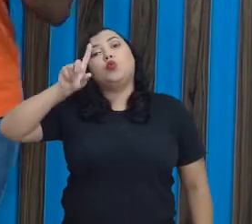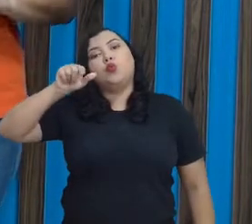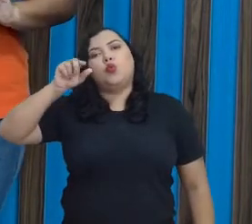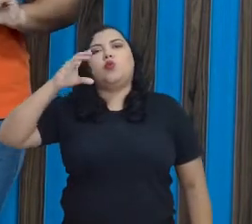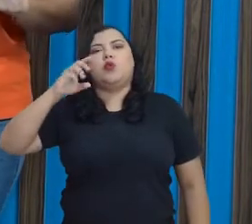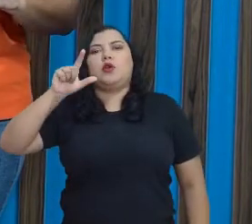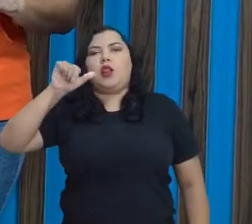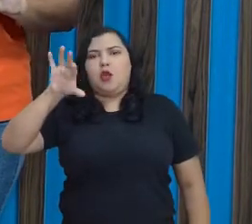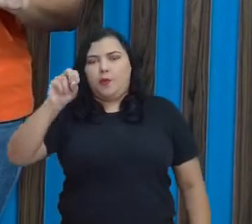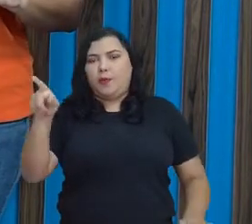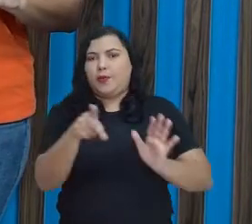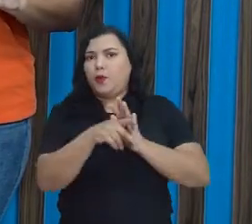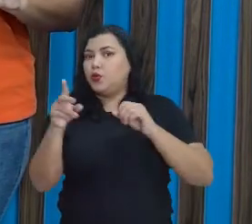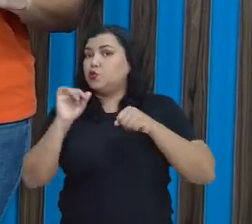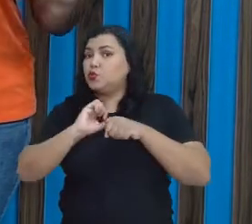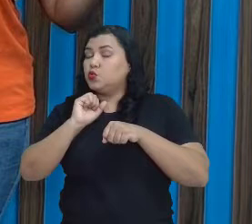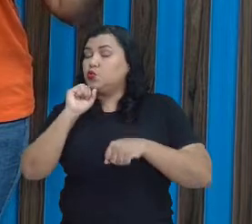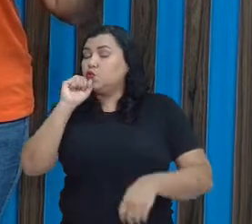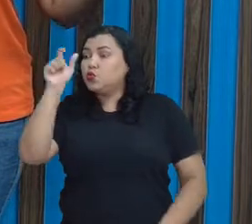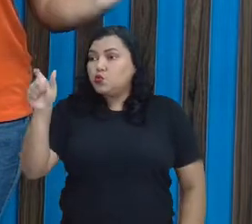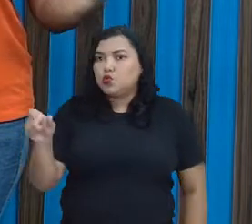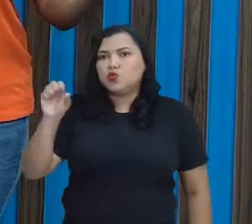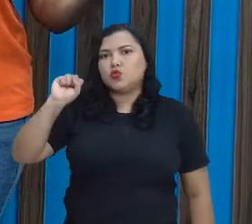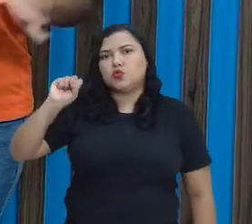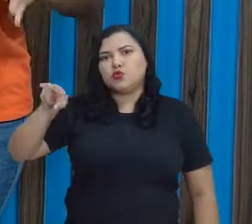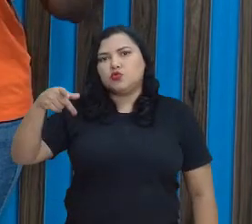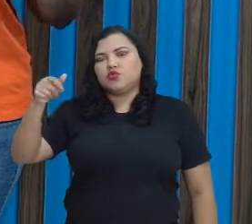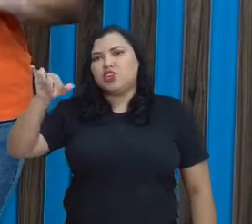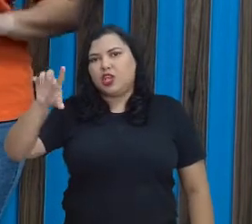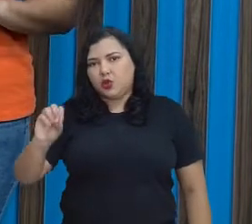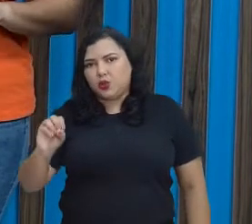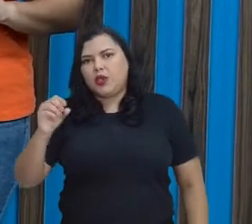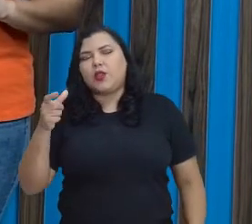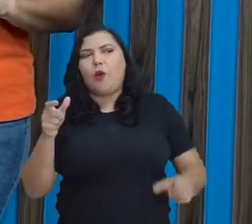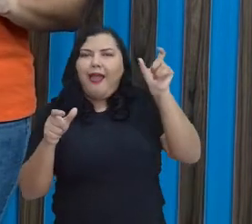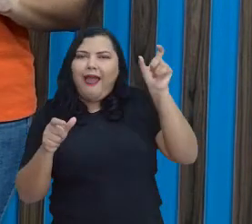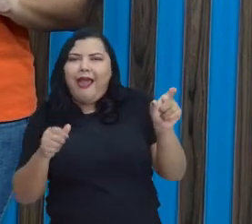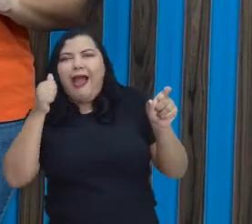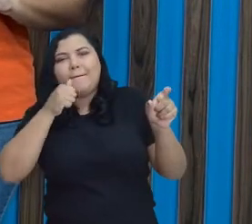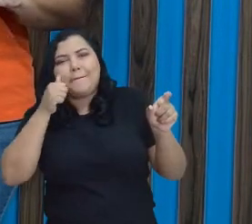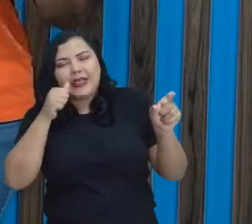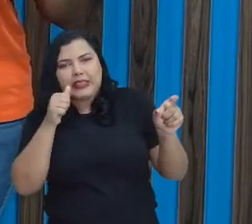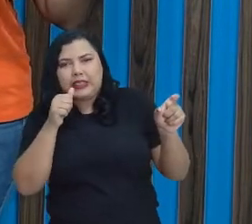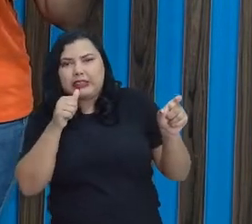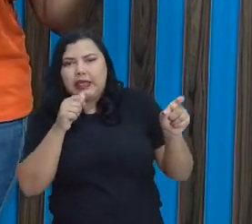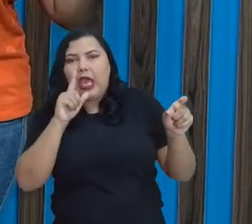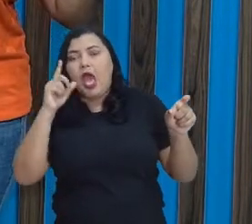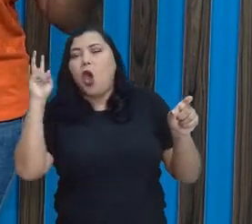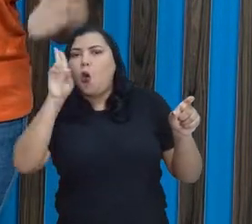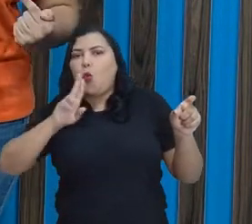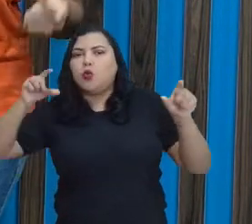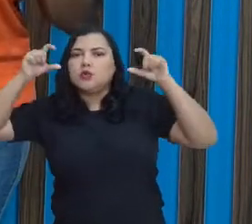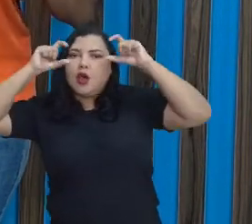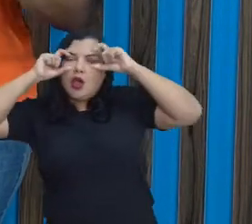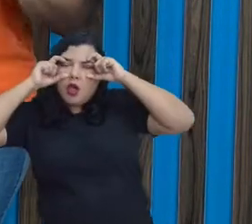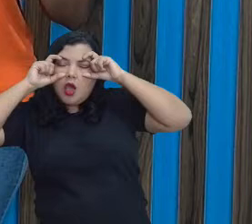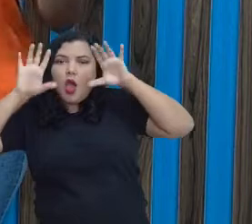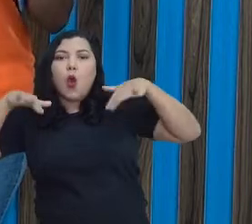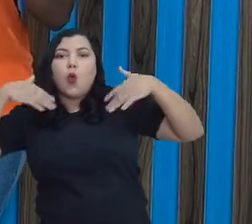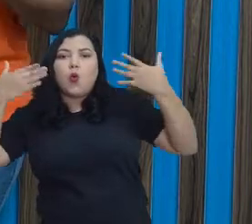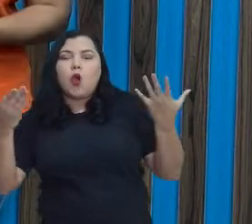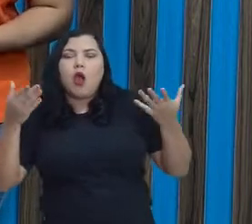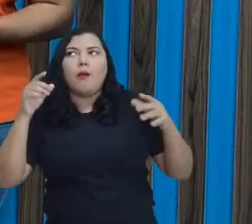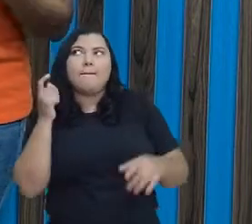a menina usa óculos. O sujeito seria o quê? A menina. E qual seria o núcleo? Qual a palavra